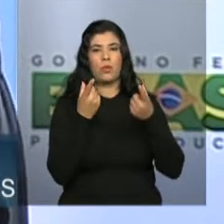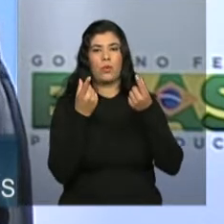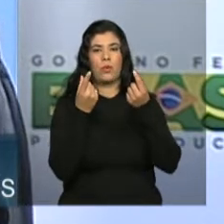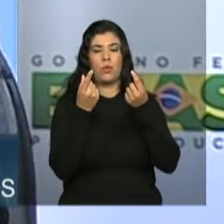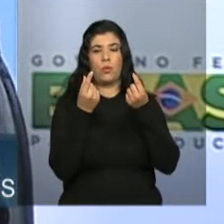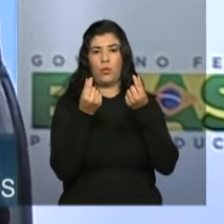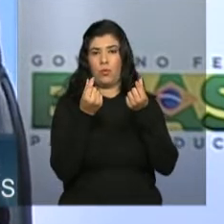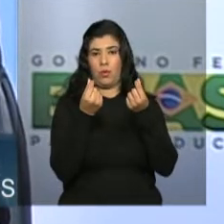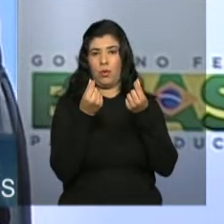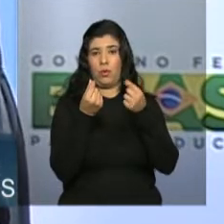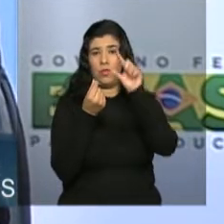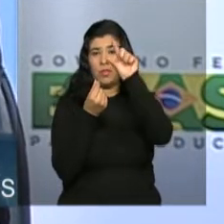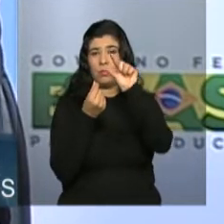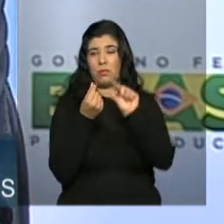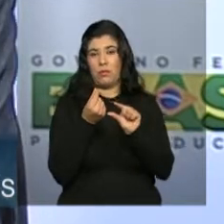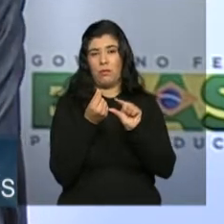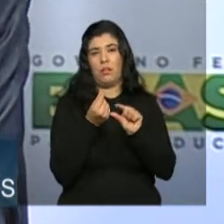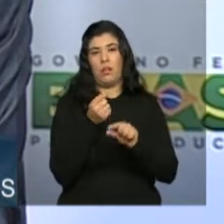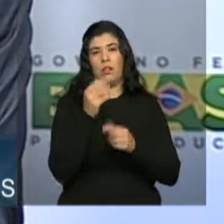inflação